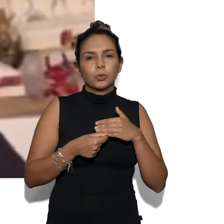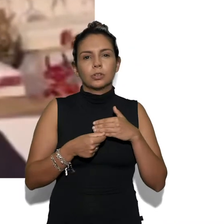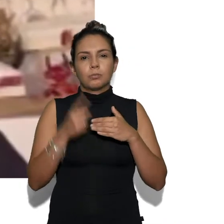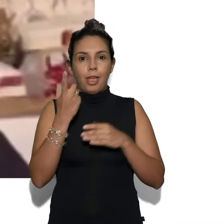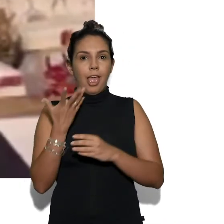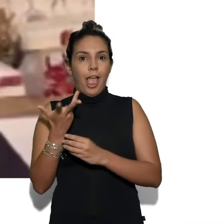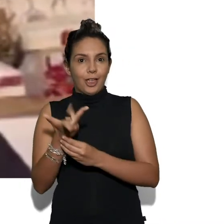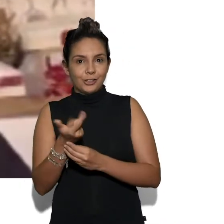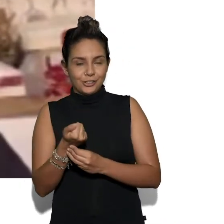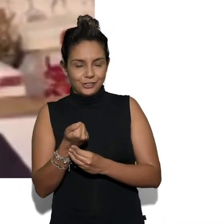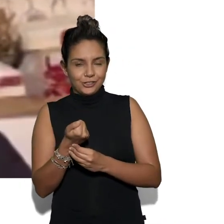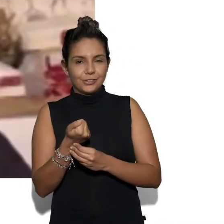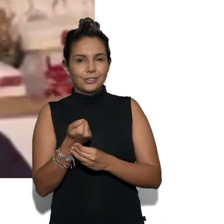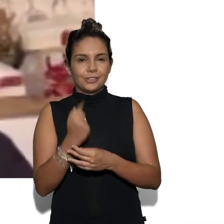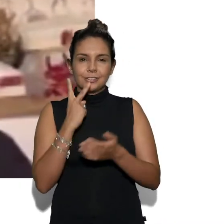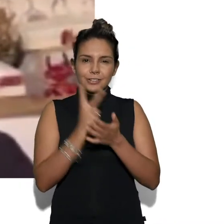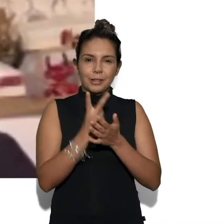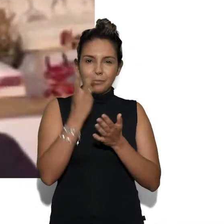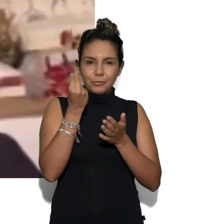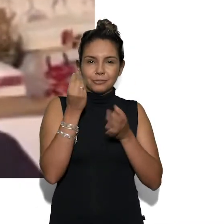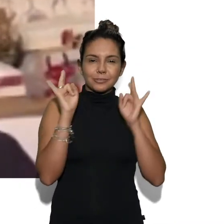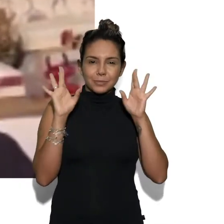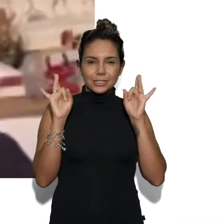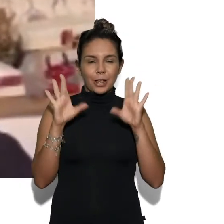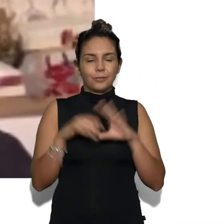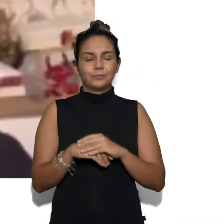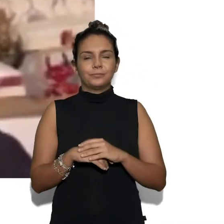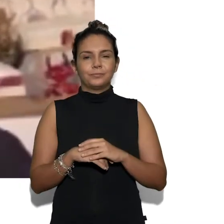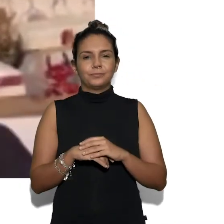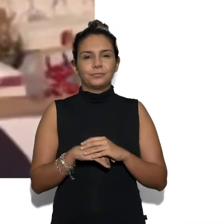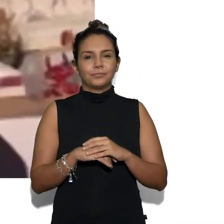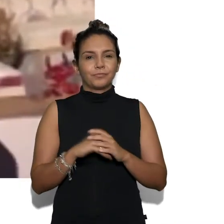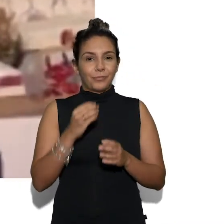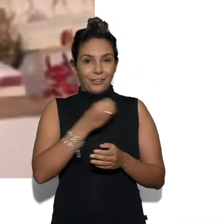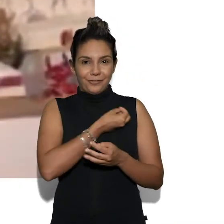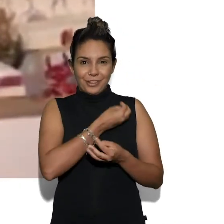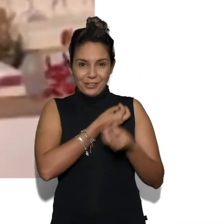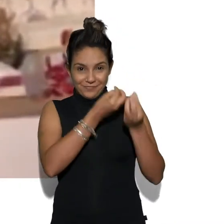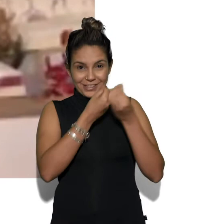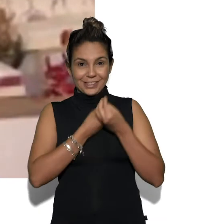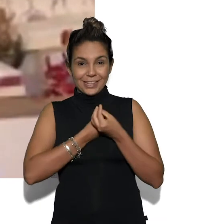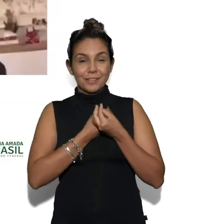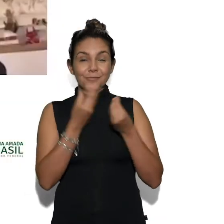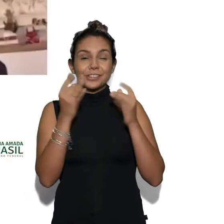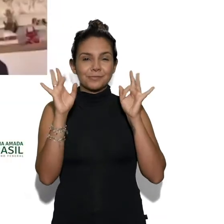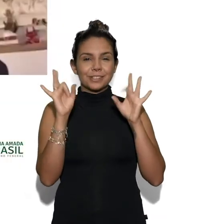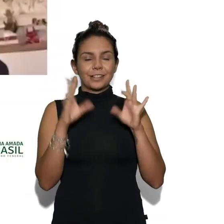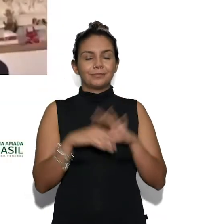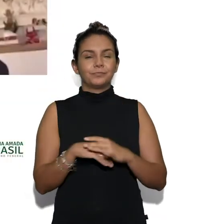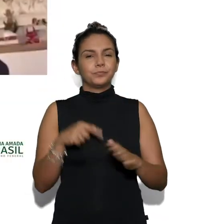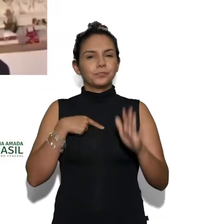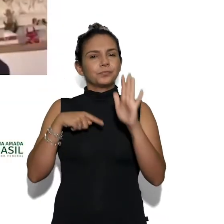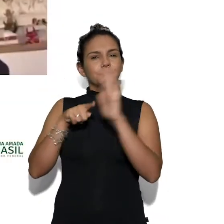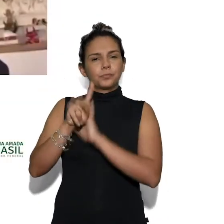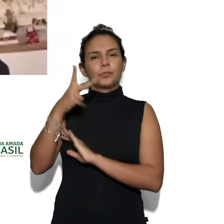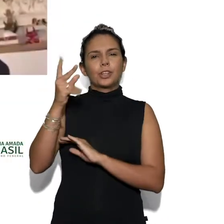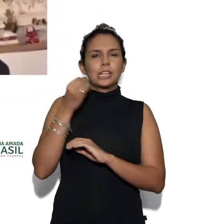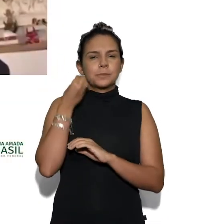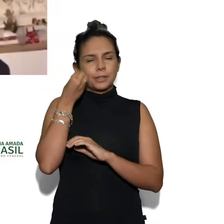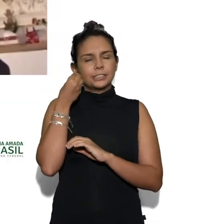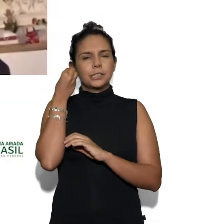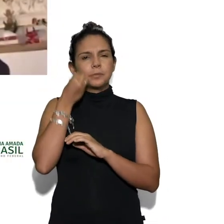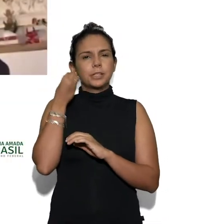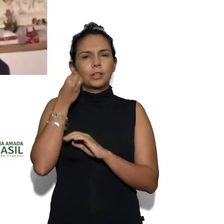artista. Então tem sido muito especial. Não pensei que a vida me oferecesse isto. Você acha que essa sua experiência, aliás,